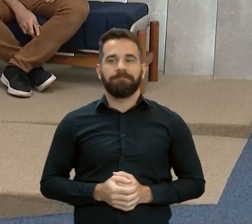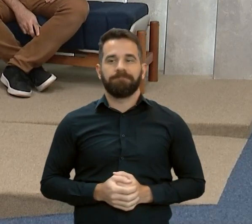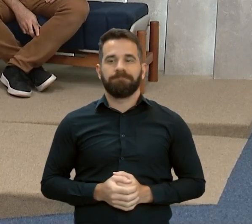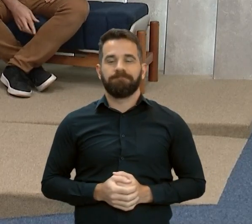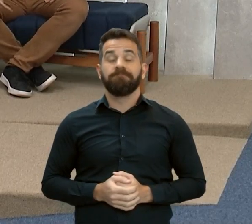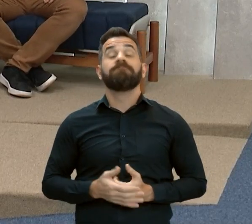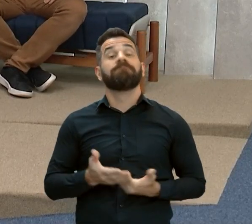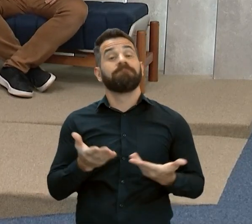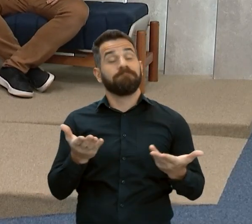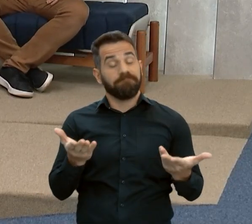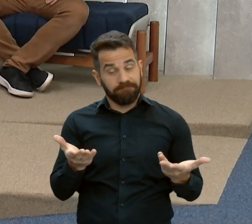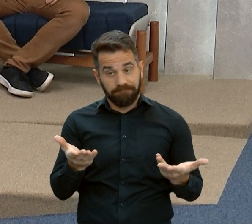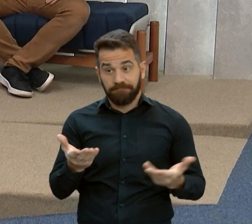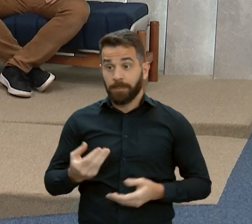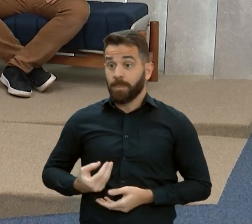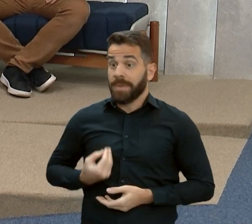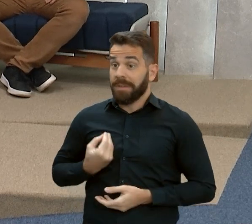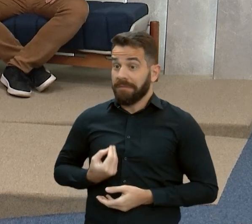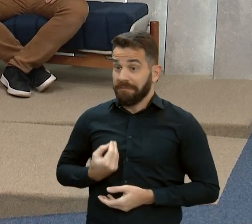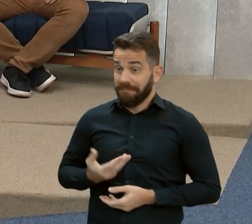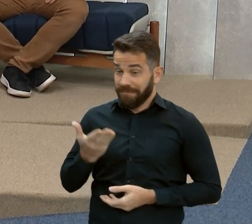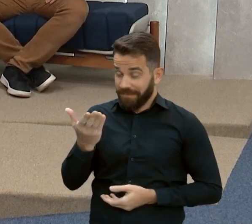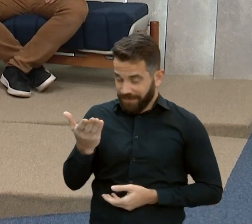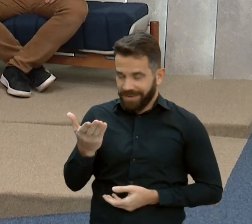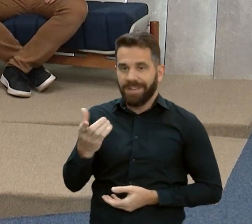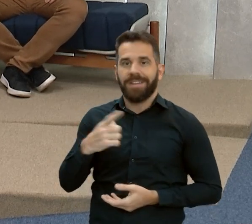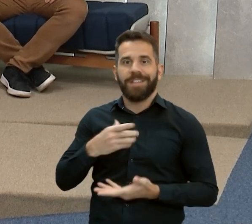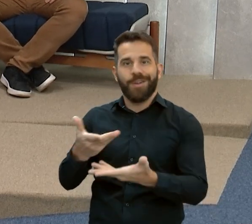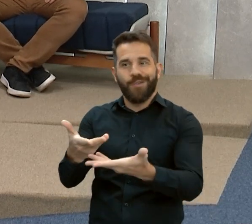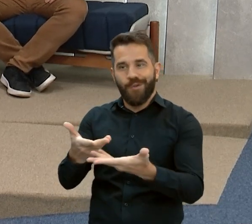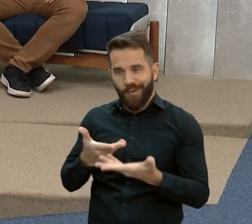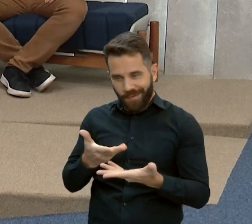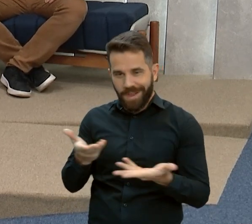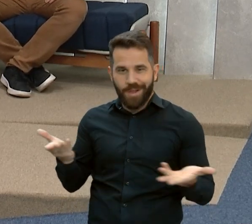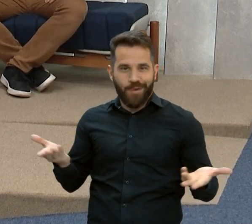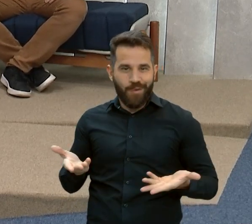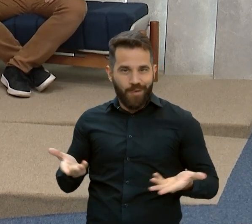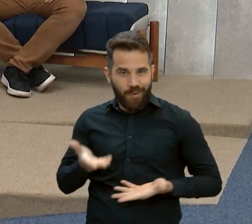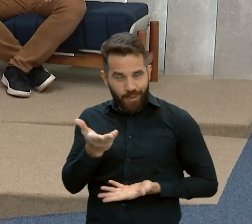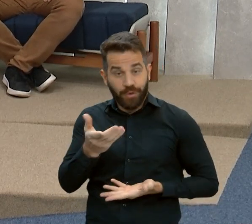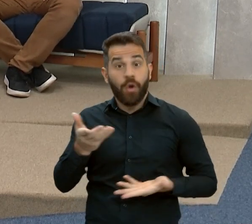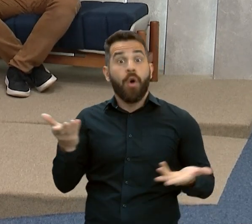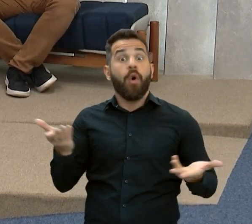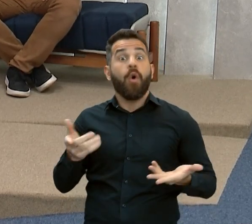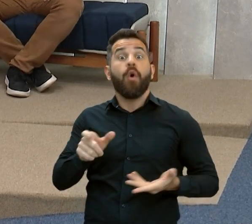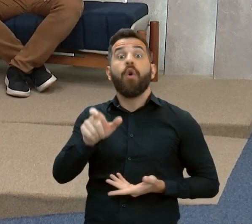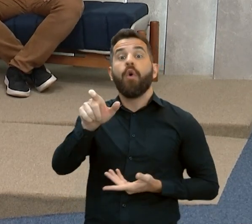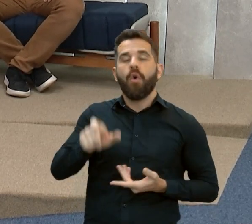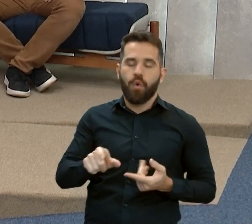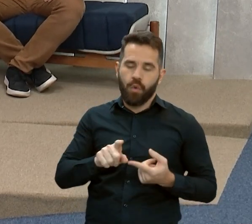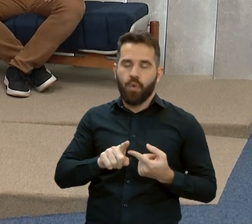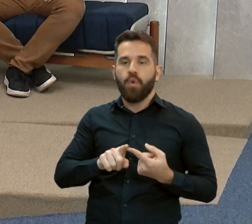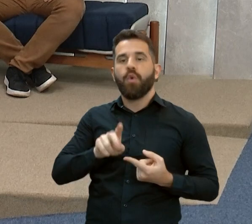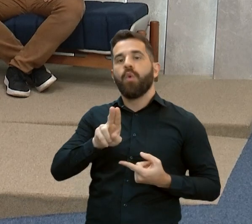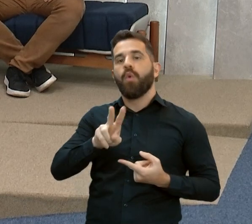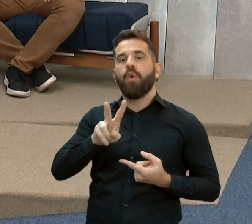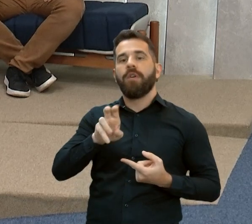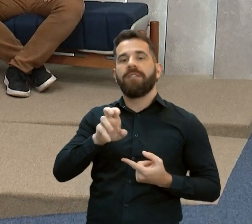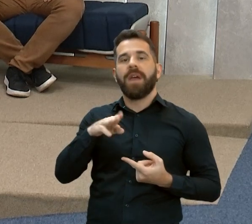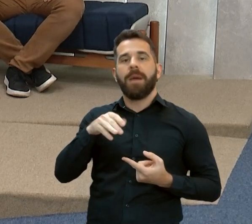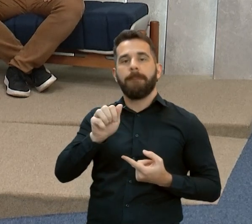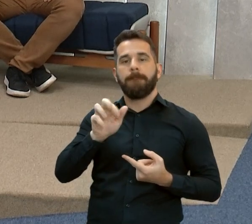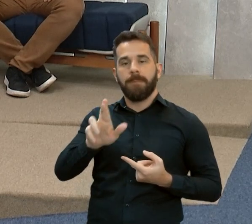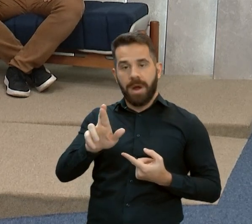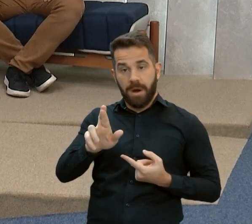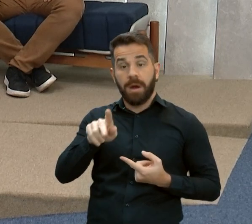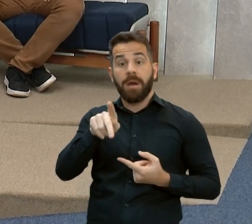Muito bem, e já estão aqui com a gente os nossos convidados de hoje, aqui com a gente no estúdio, o professor Uvemar Sidney Nince, da